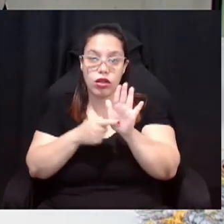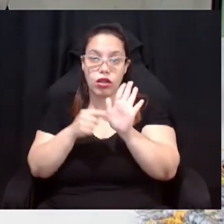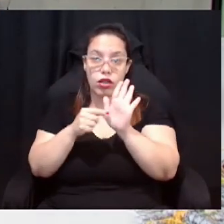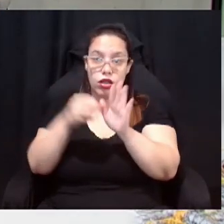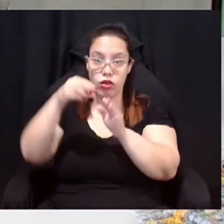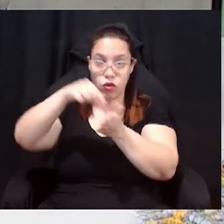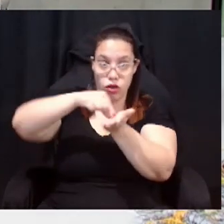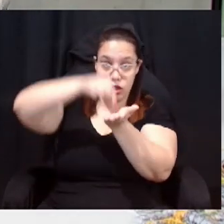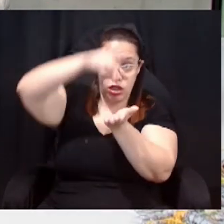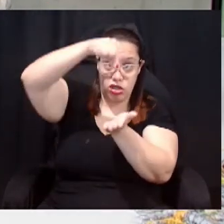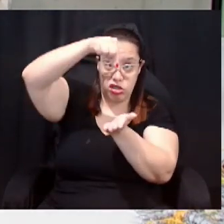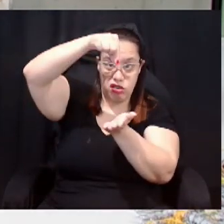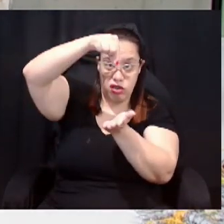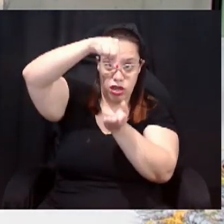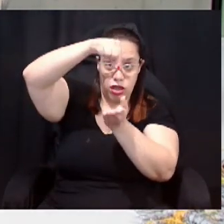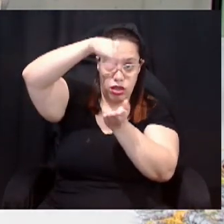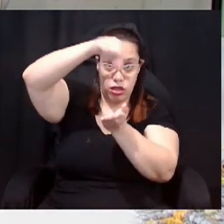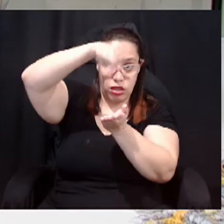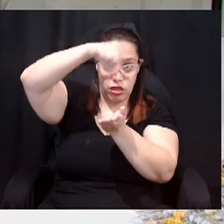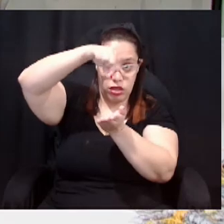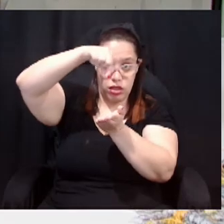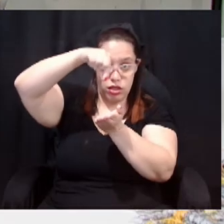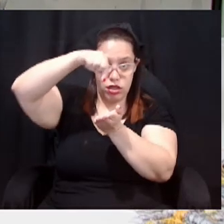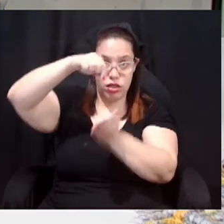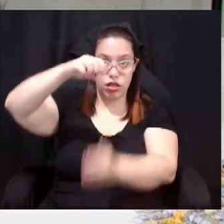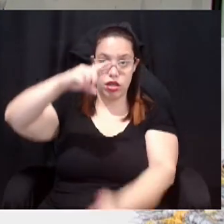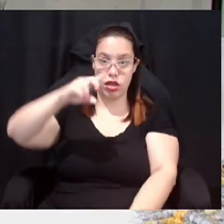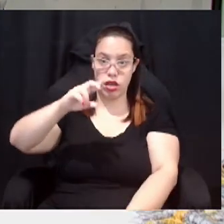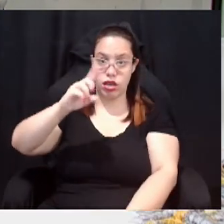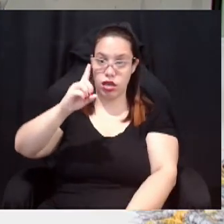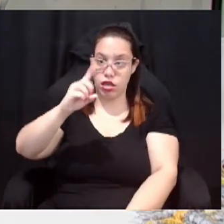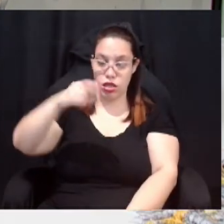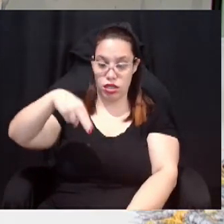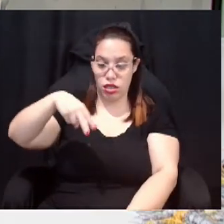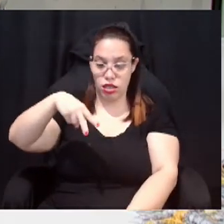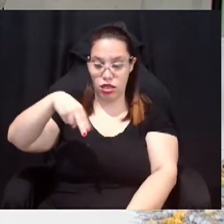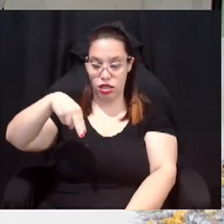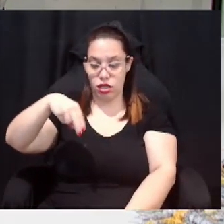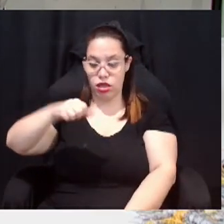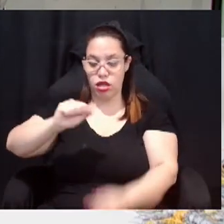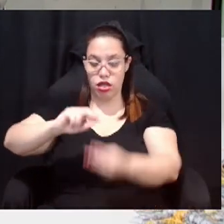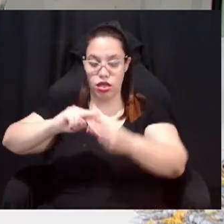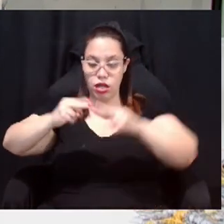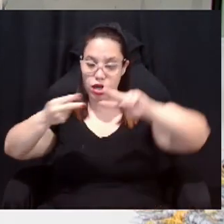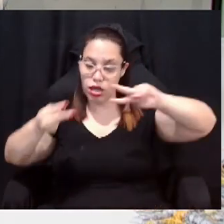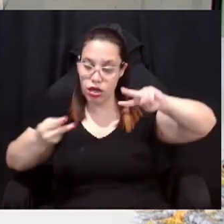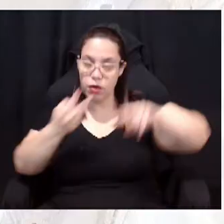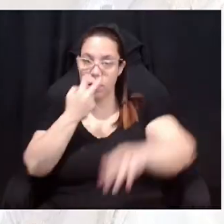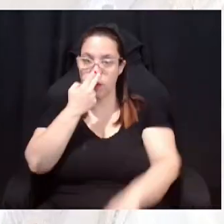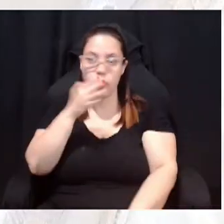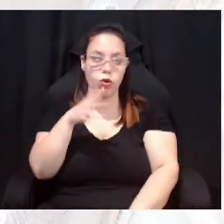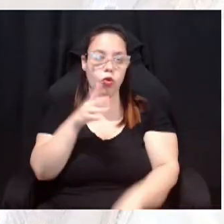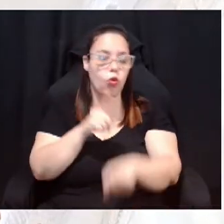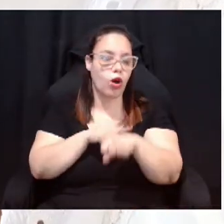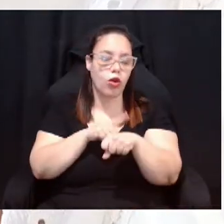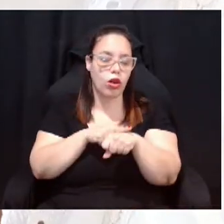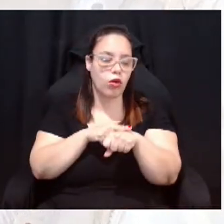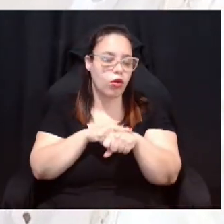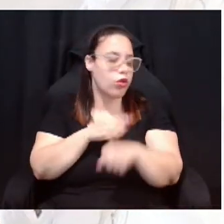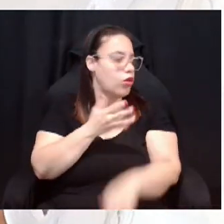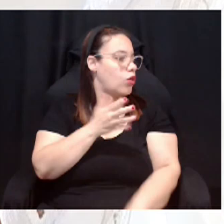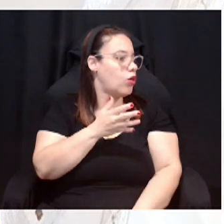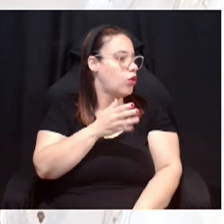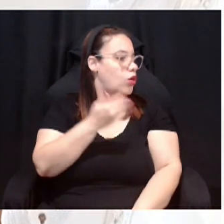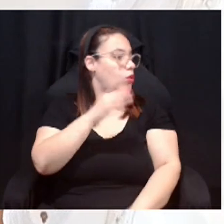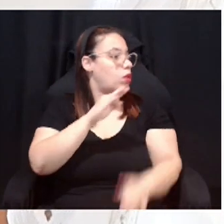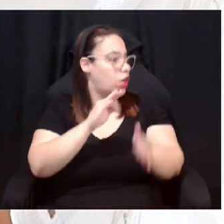chaveiro, né? Forma chamada DNA, parece realmente. Ele demora quanto tempo? Para quem tem mais